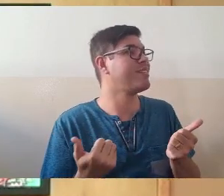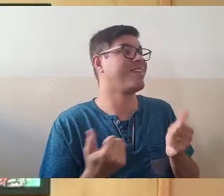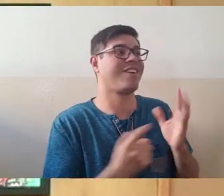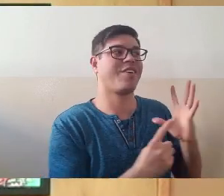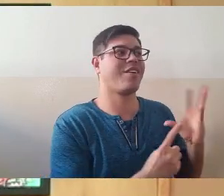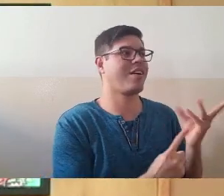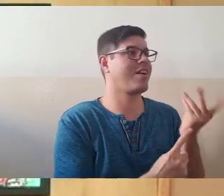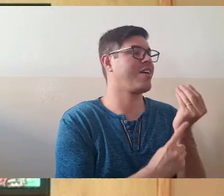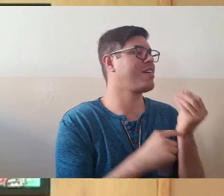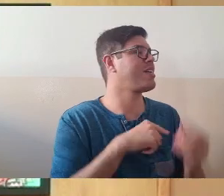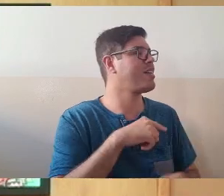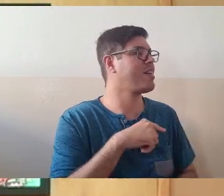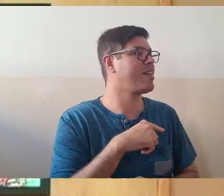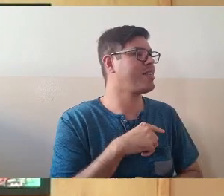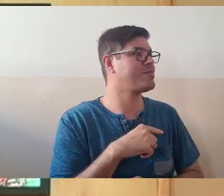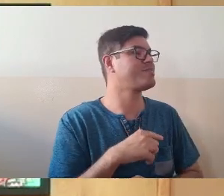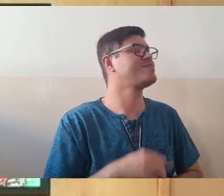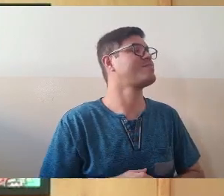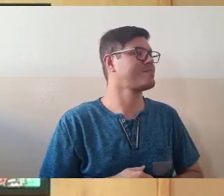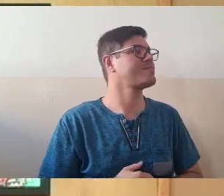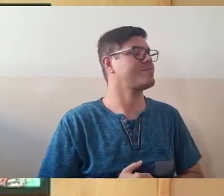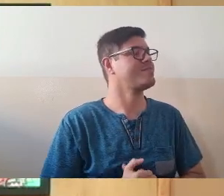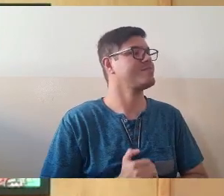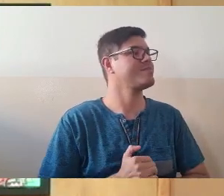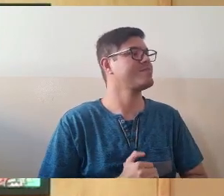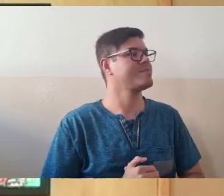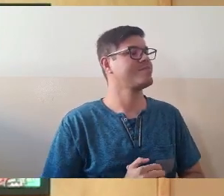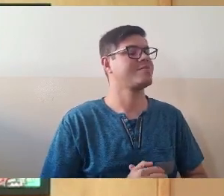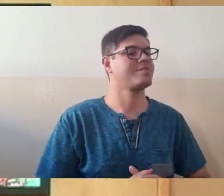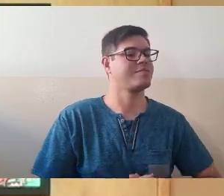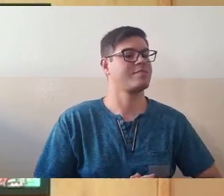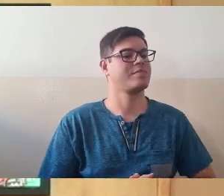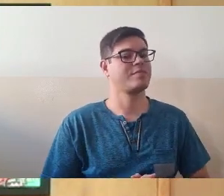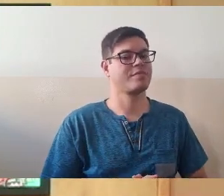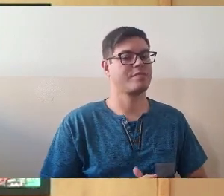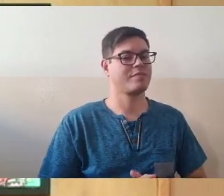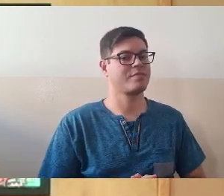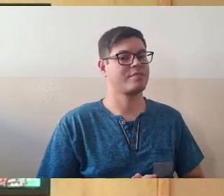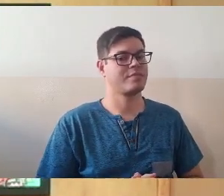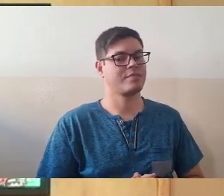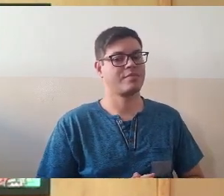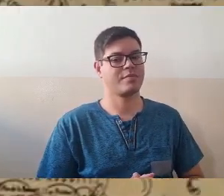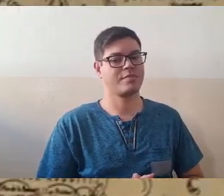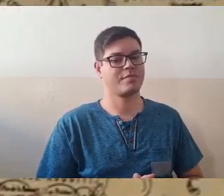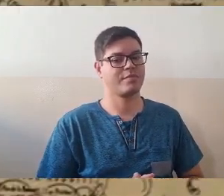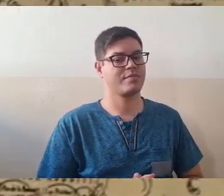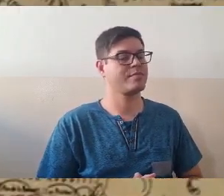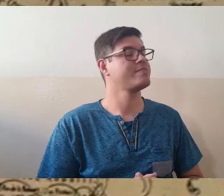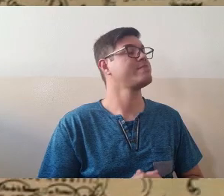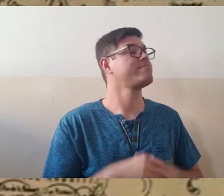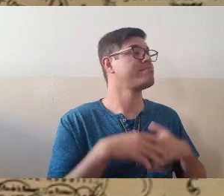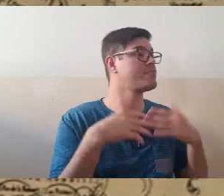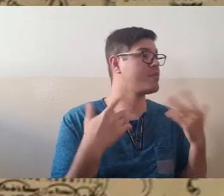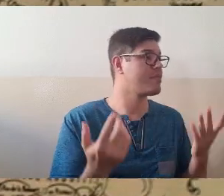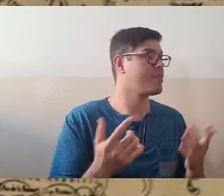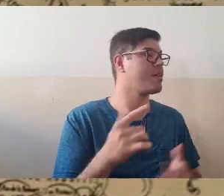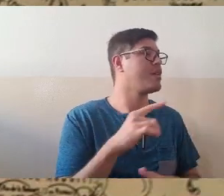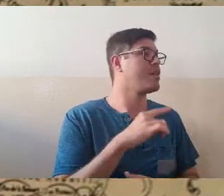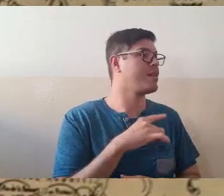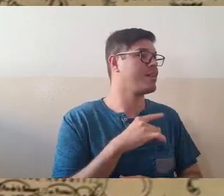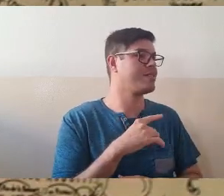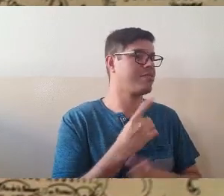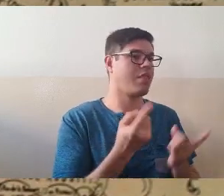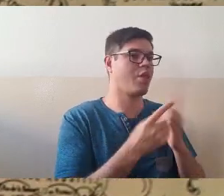terra, para que você vai trazer de fora? Né? Tá certo. É mais ou menos isso aí. E aí, a contrapartida.